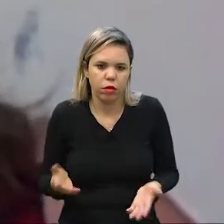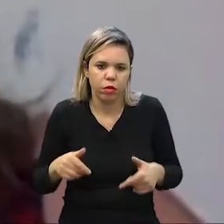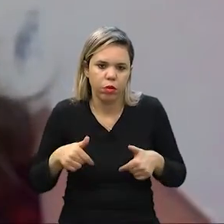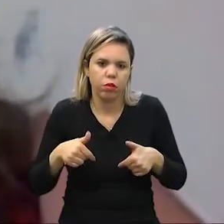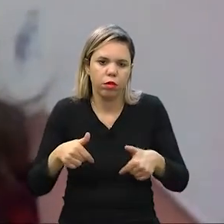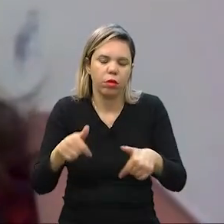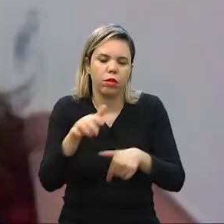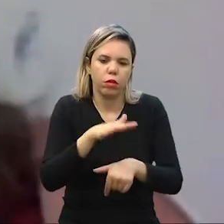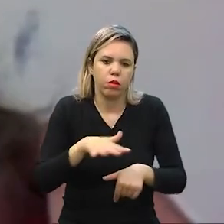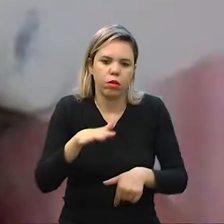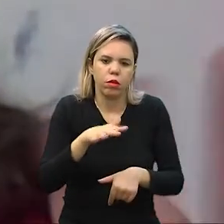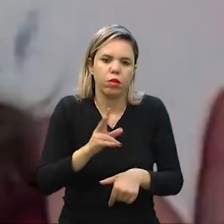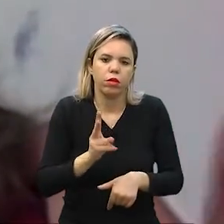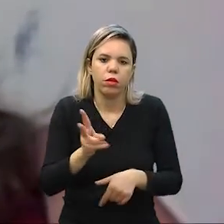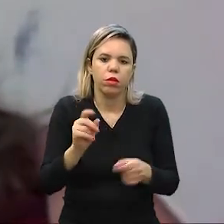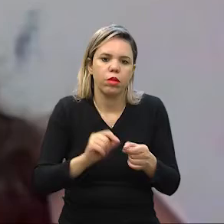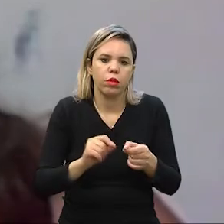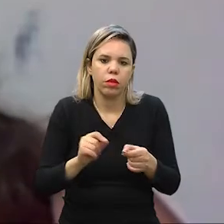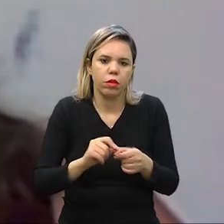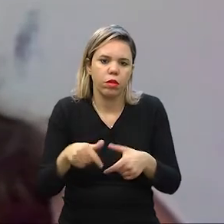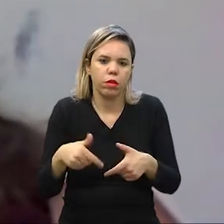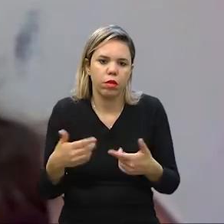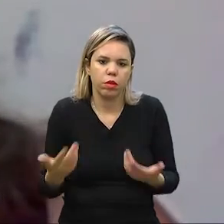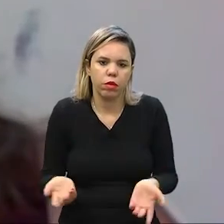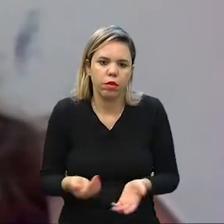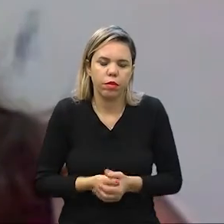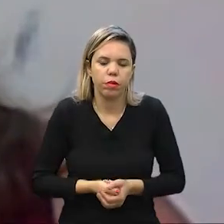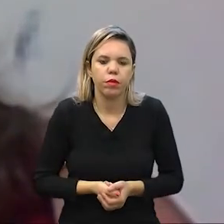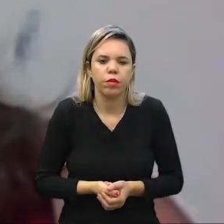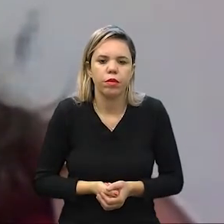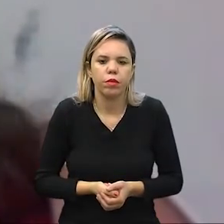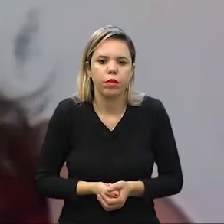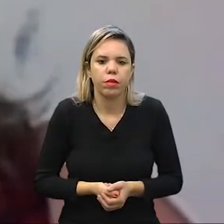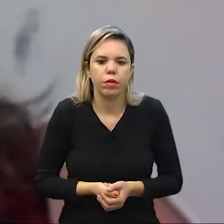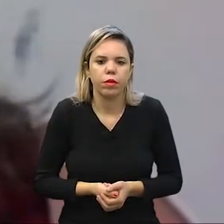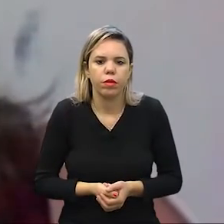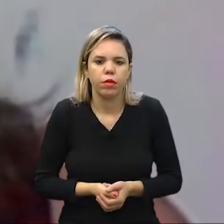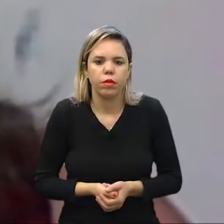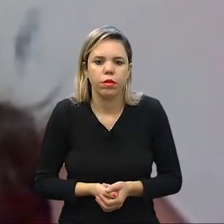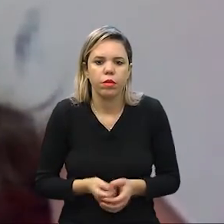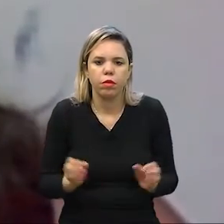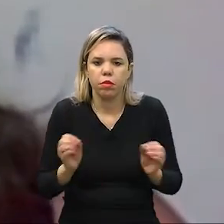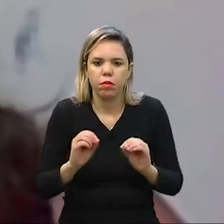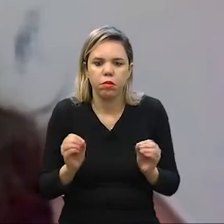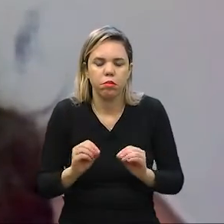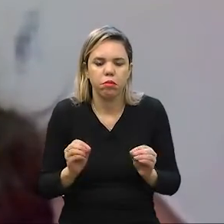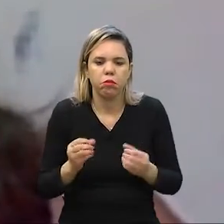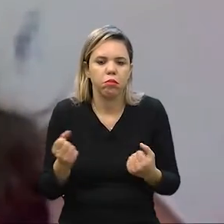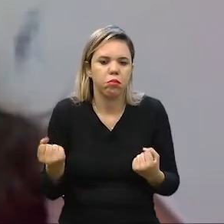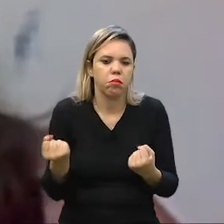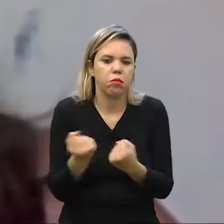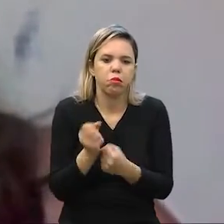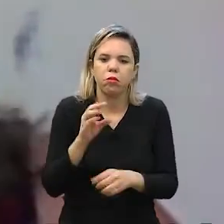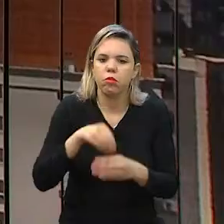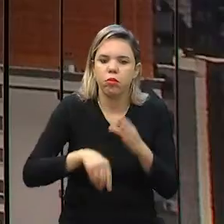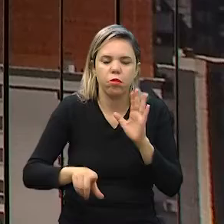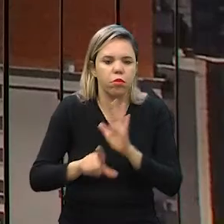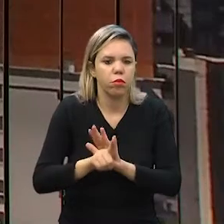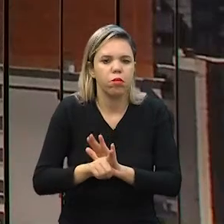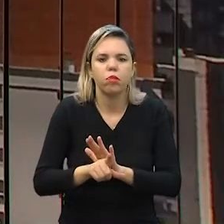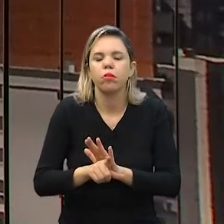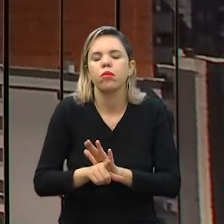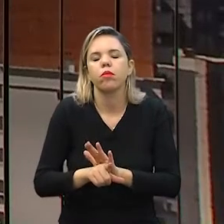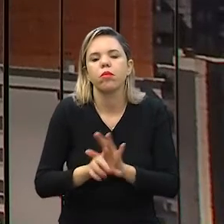atuam nessas áreas continuam fazendo o seu trabalho, só que sem nenhum respaldo legal. Na